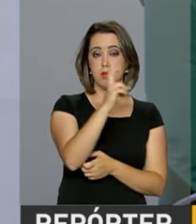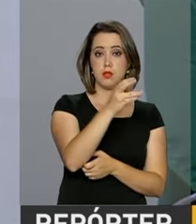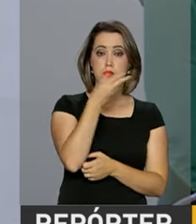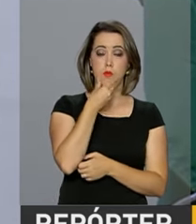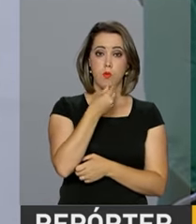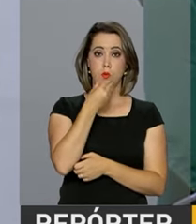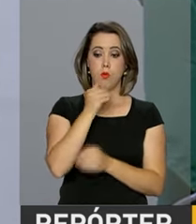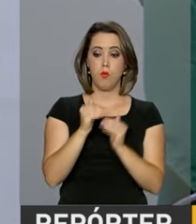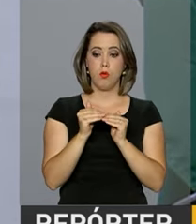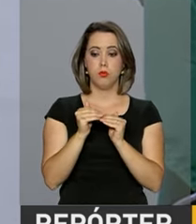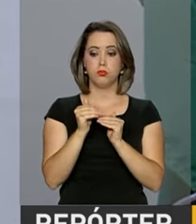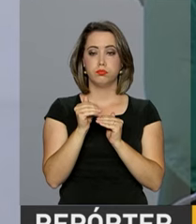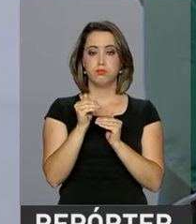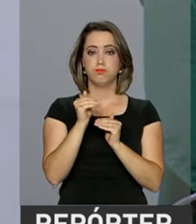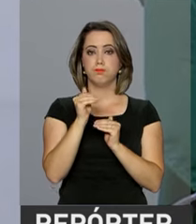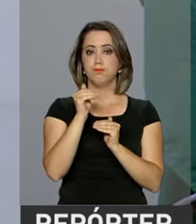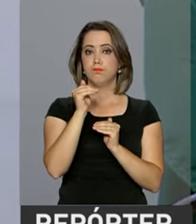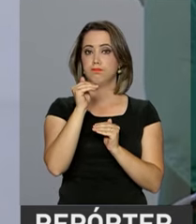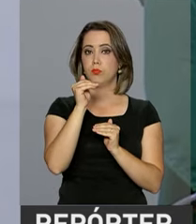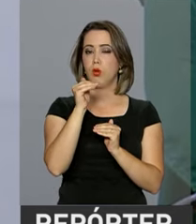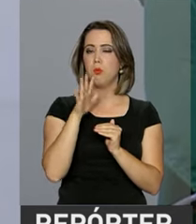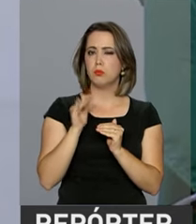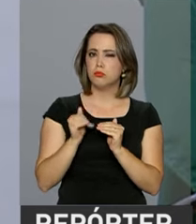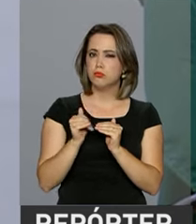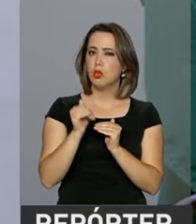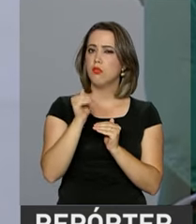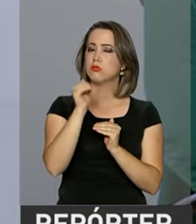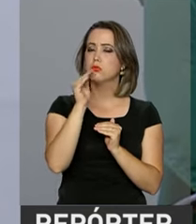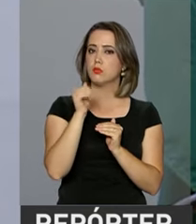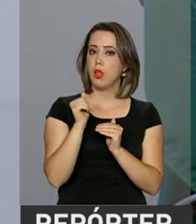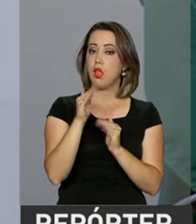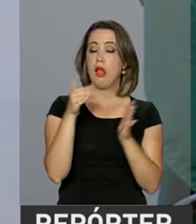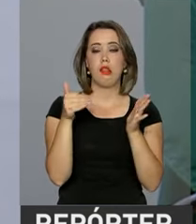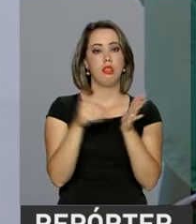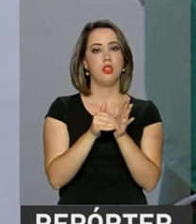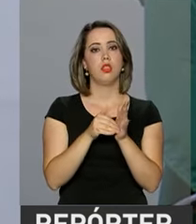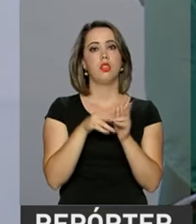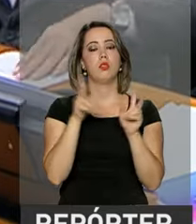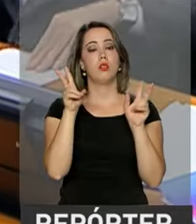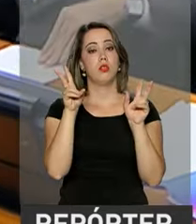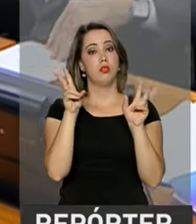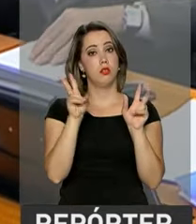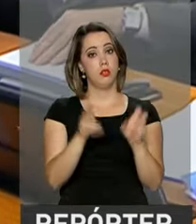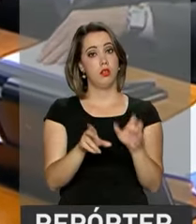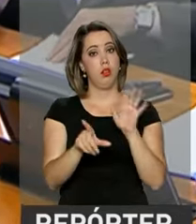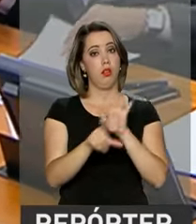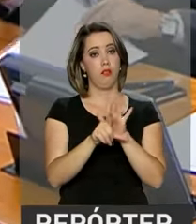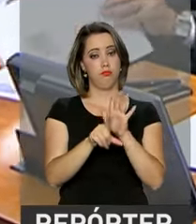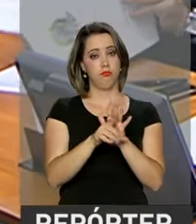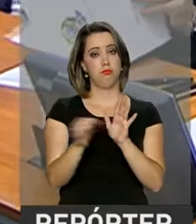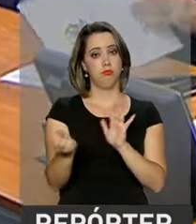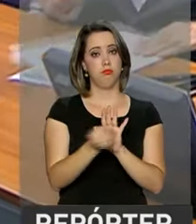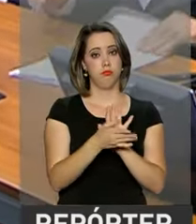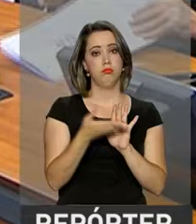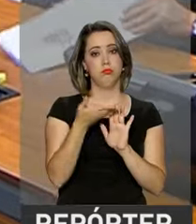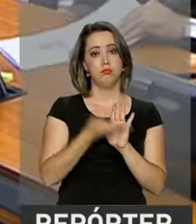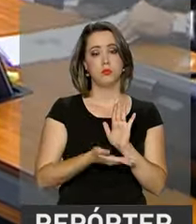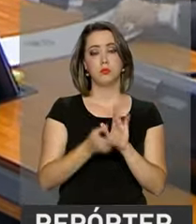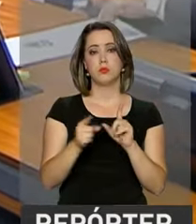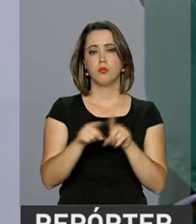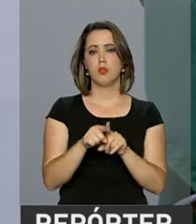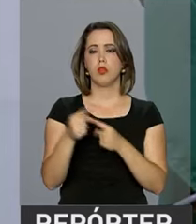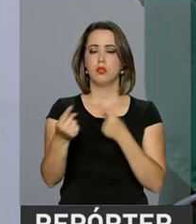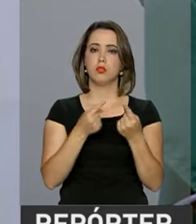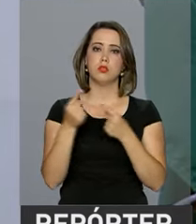homens, aumente progressivamente até atingir o patamar previsto no texto permanente. A cada segurado aplica-se, contudo,